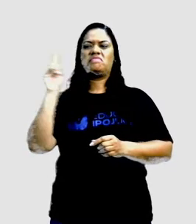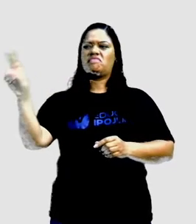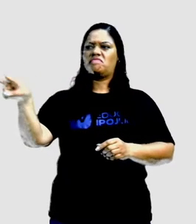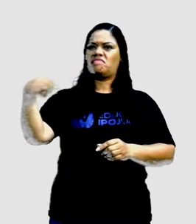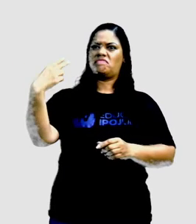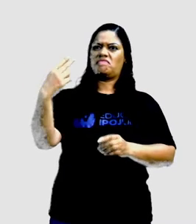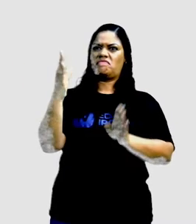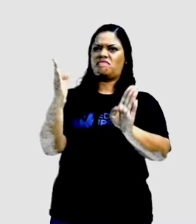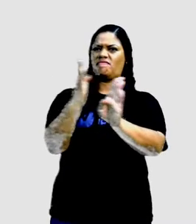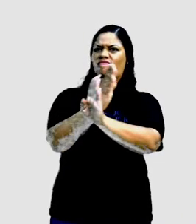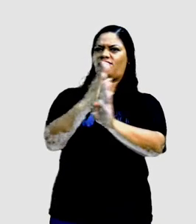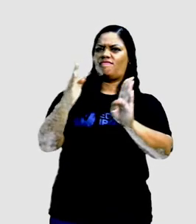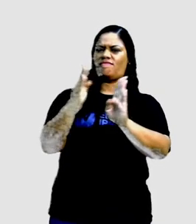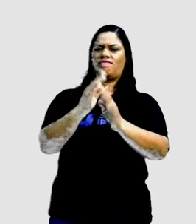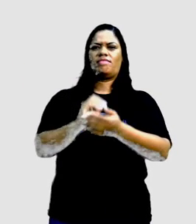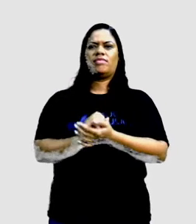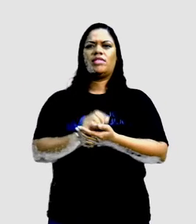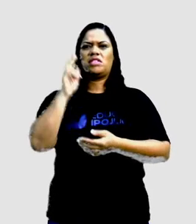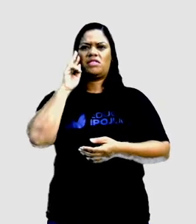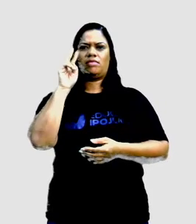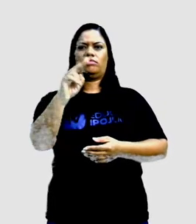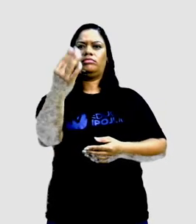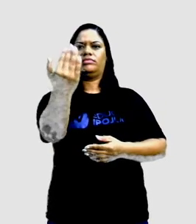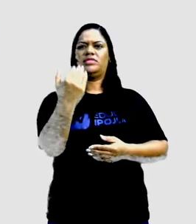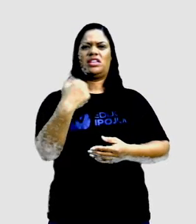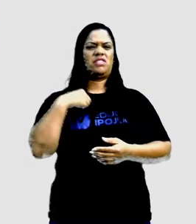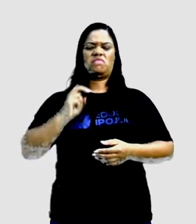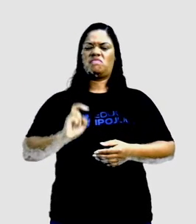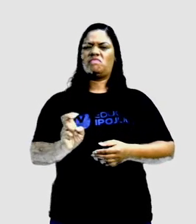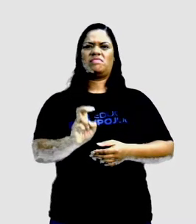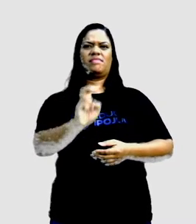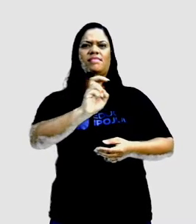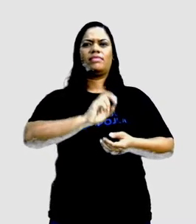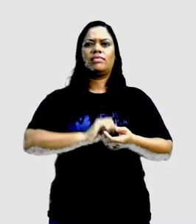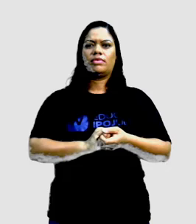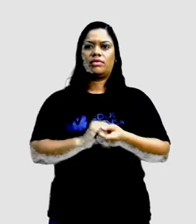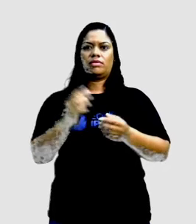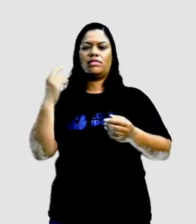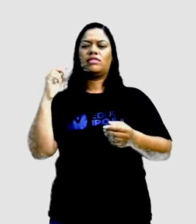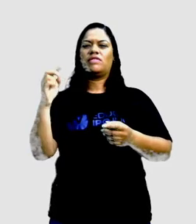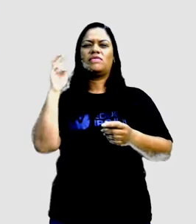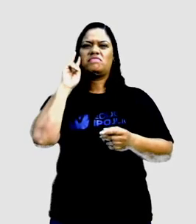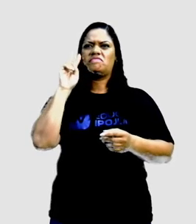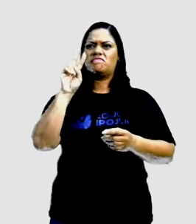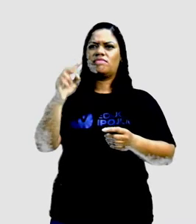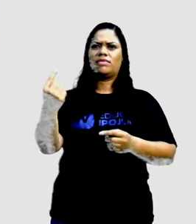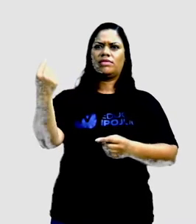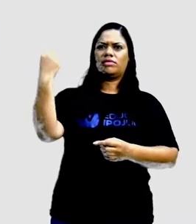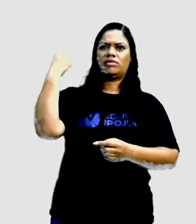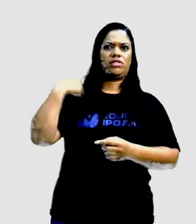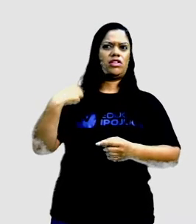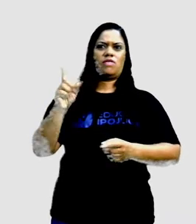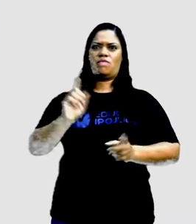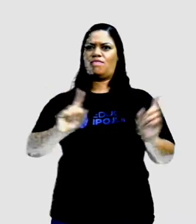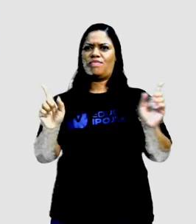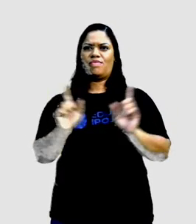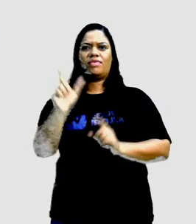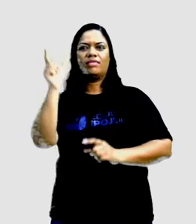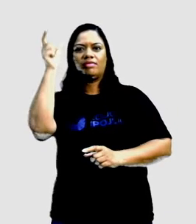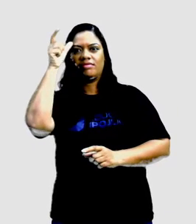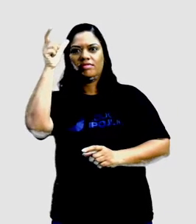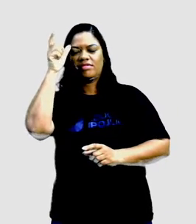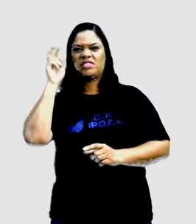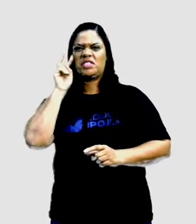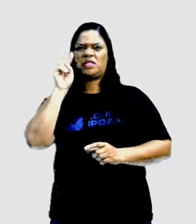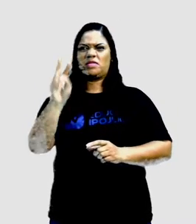sou quintanda. Não me olhe de frente que eu não sou serpente. Não me olhe de trás que eu não sou Satanás. Não me olhe